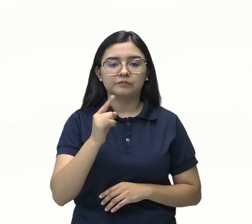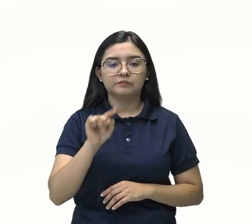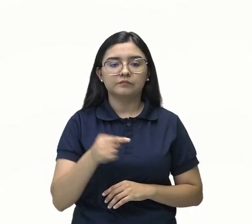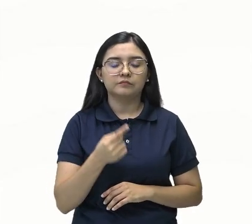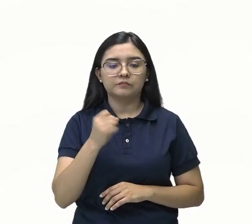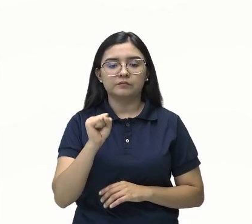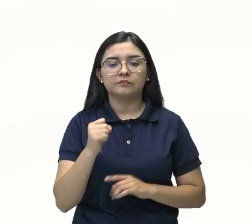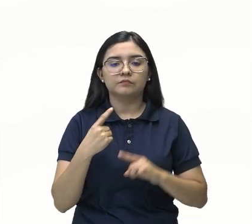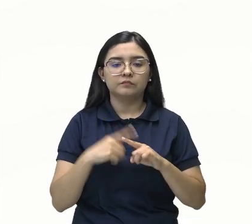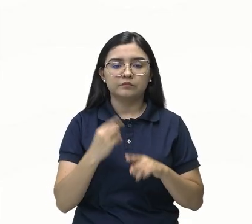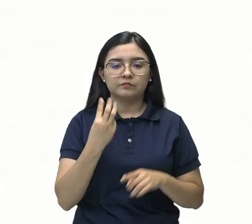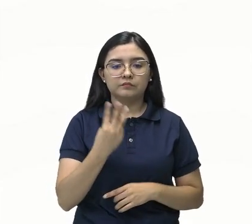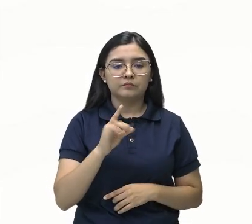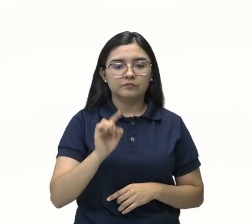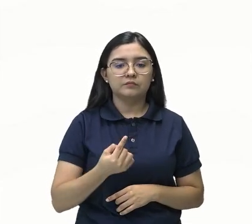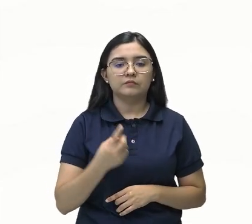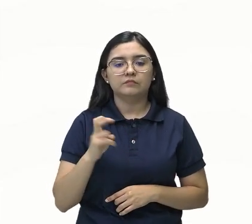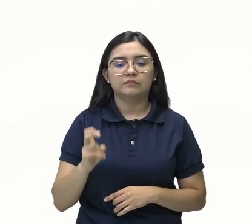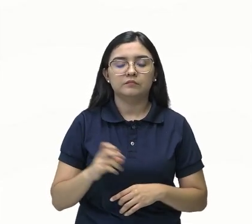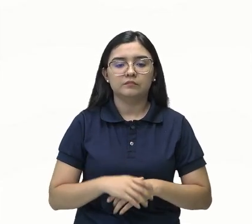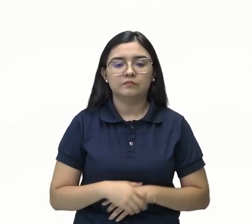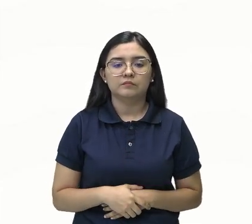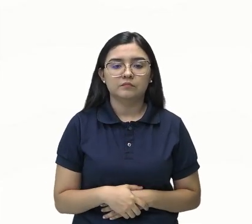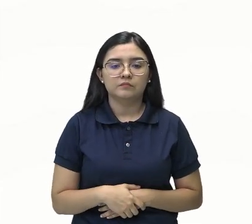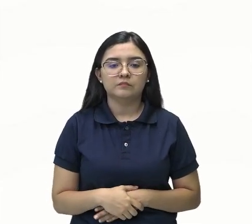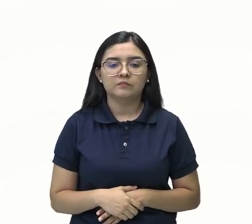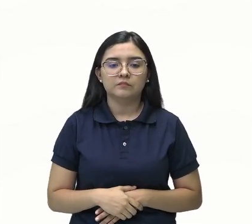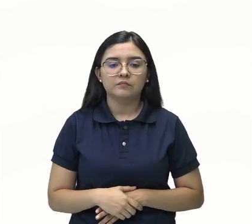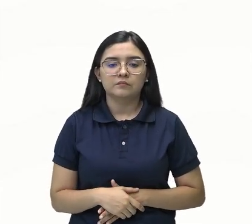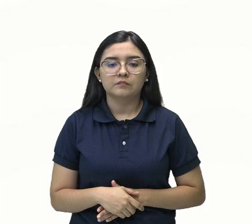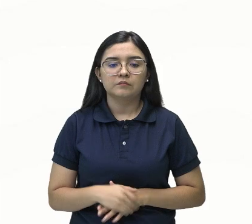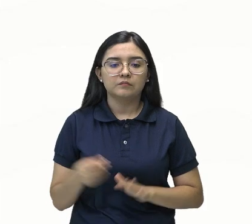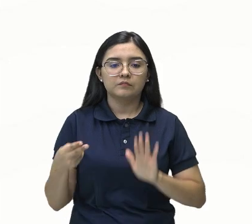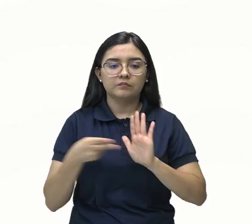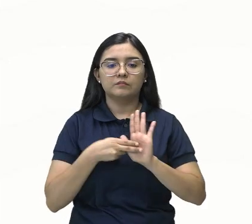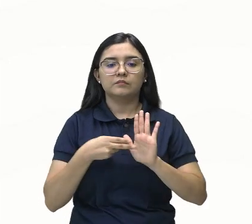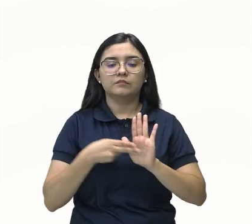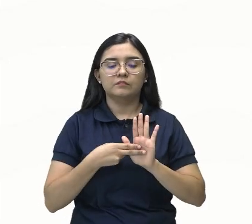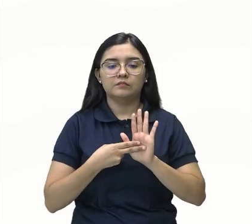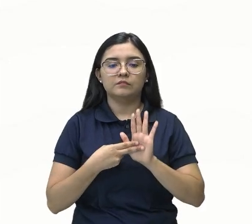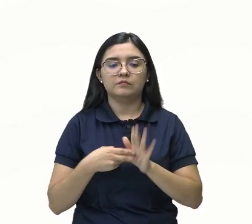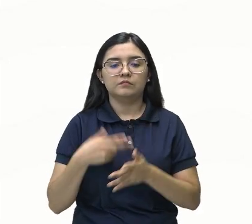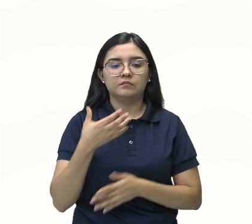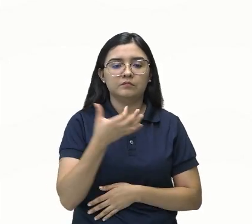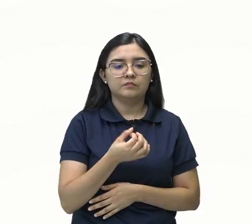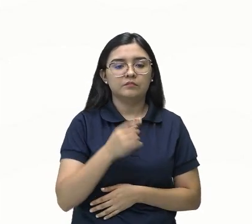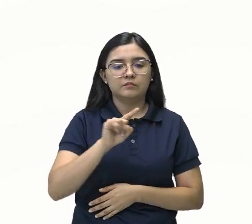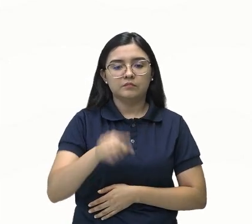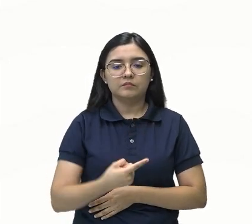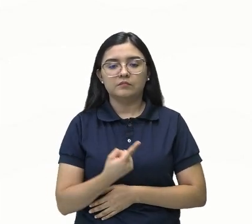1,8 vezes 3,5 é igual a